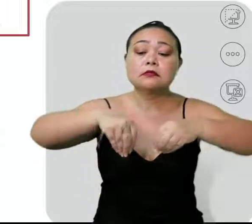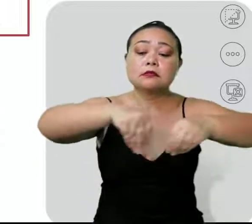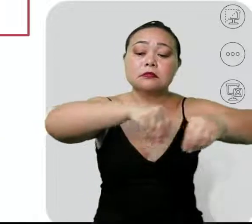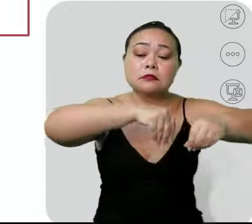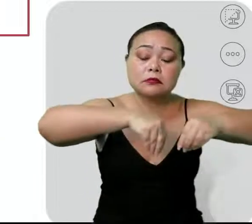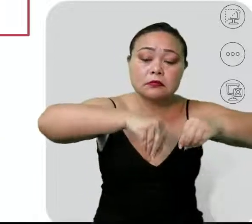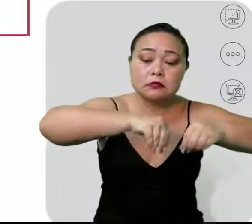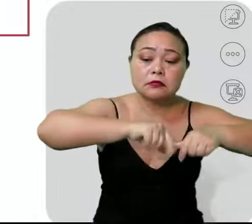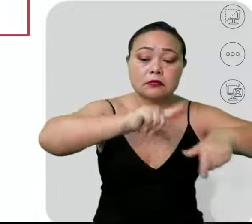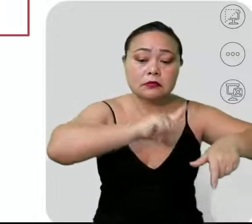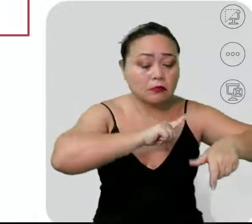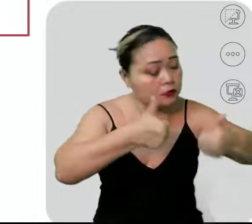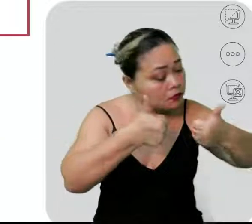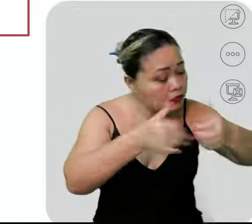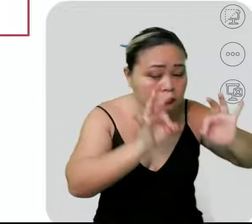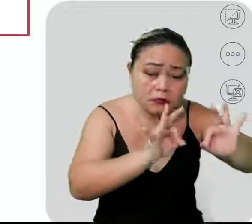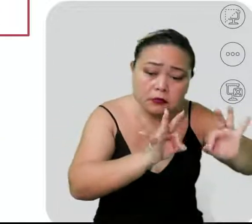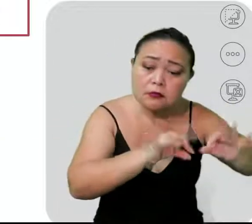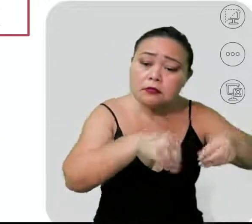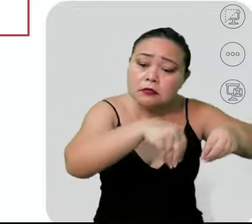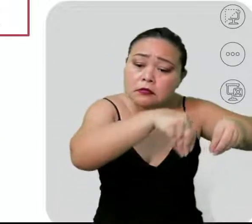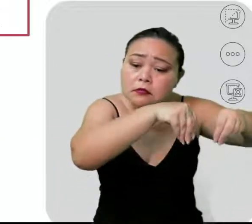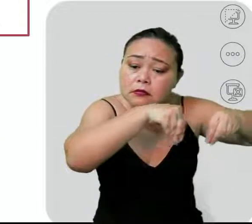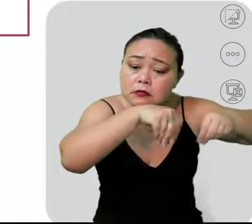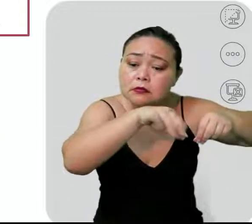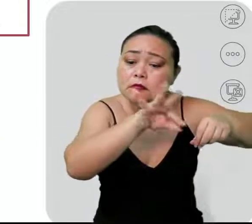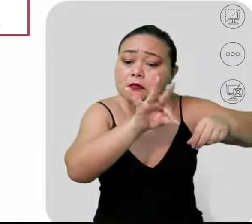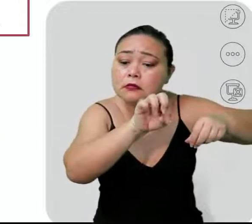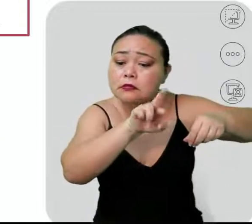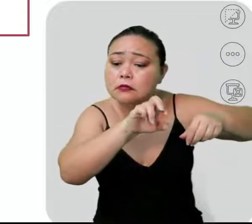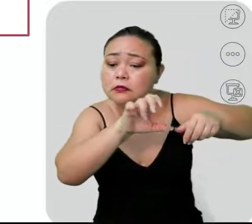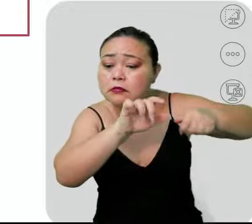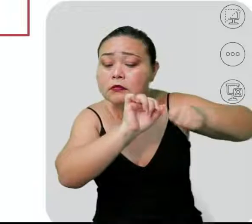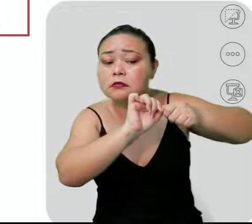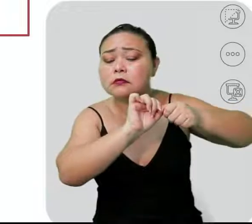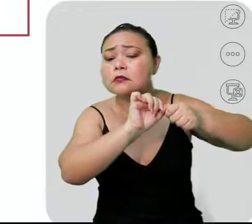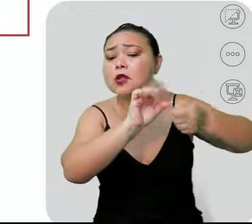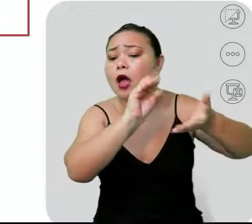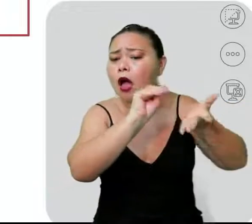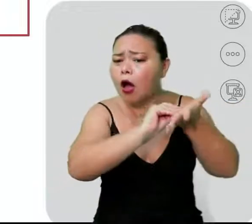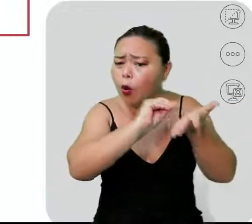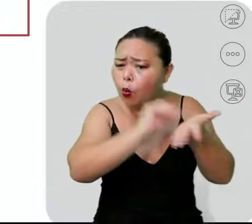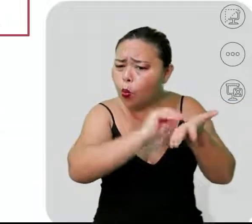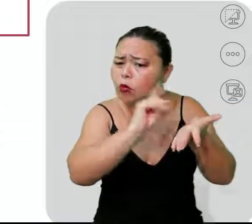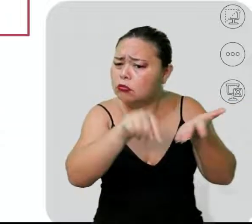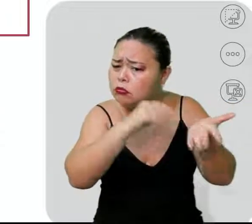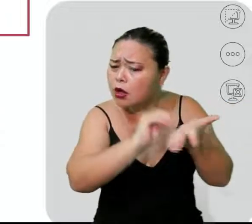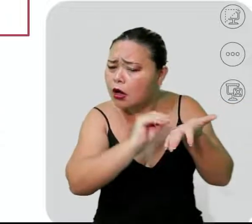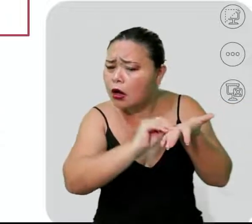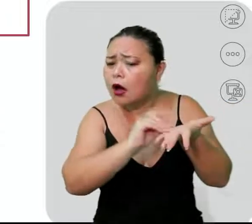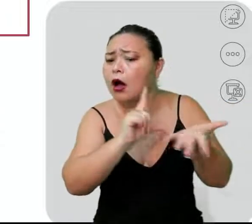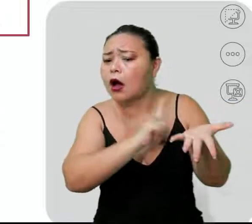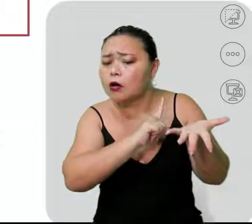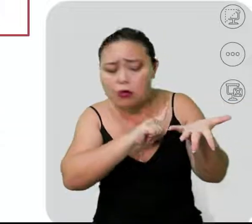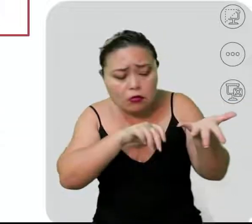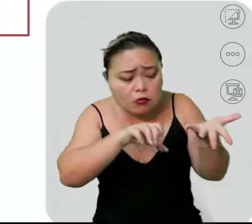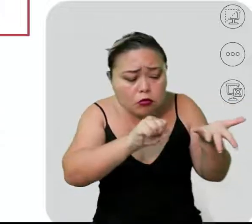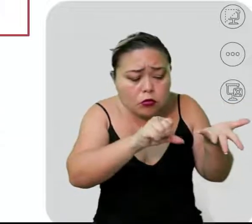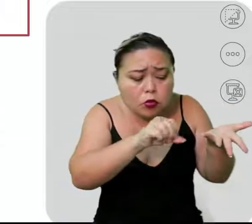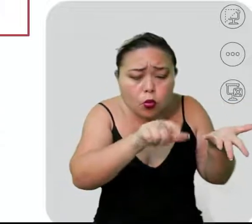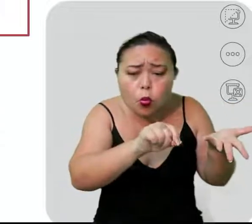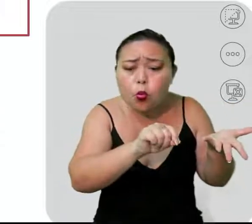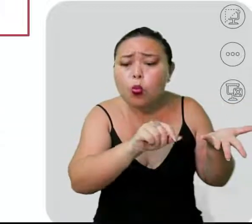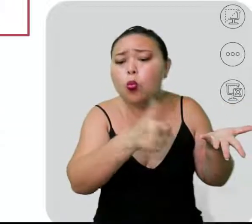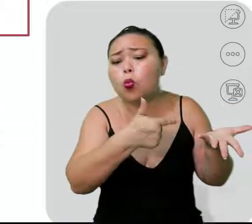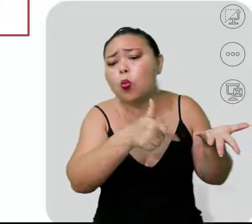terras que ela antigas de boas qualidades acabaram se tornando raras e a ocupação do solo